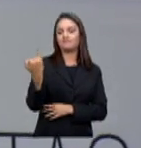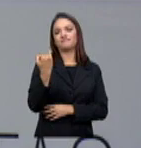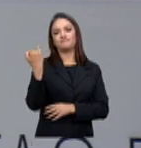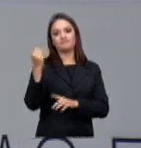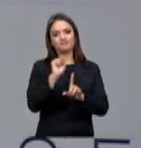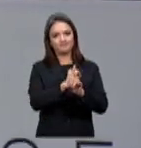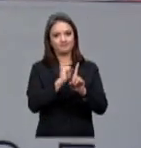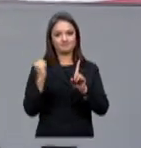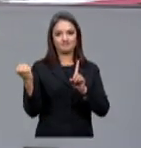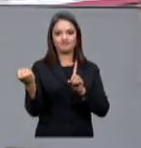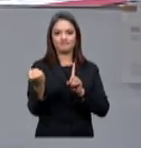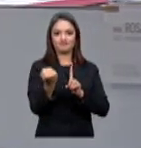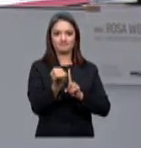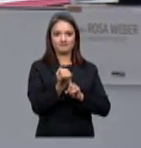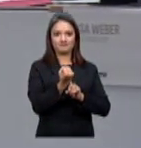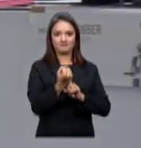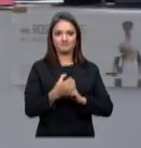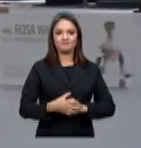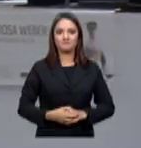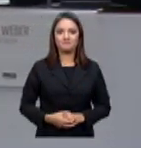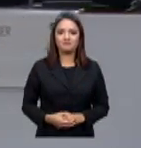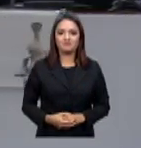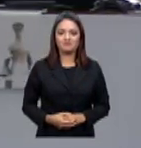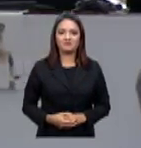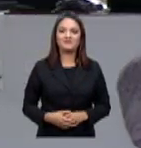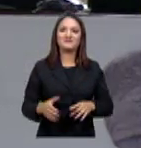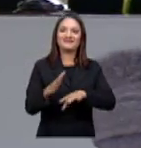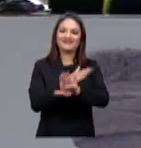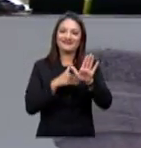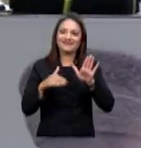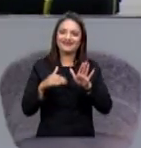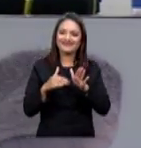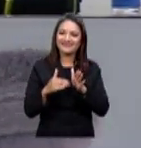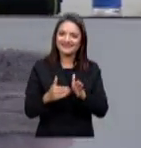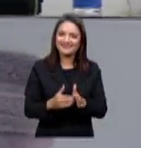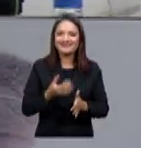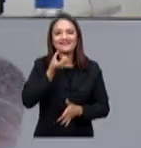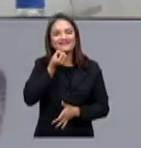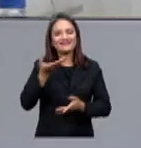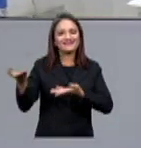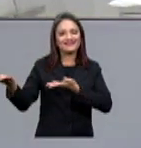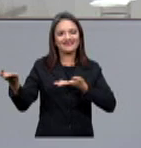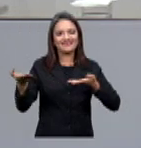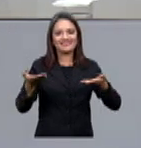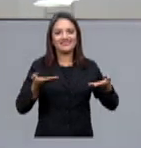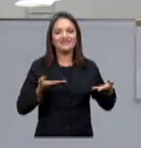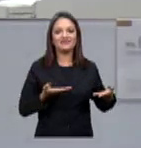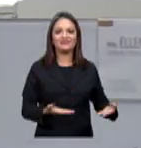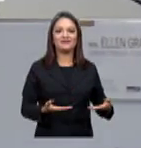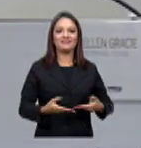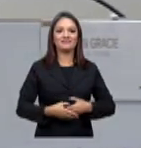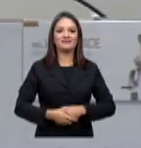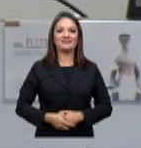nossa sociedade Olá sejam todas muito bem-vindas né